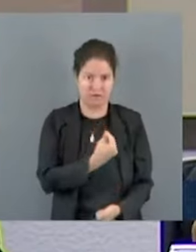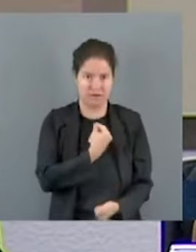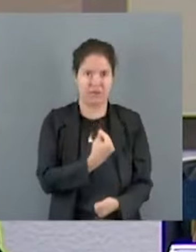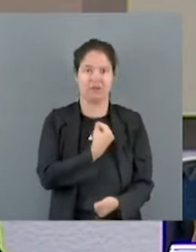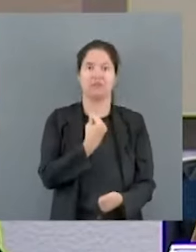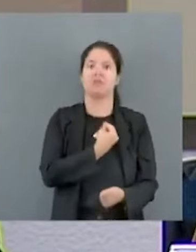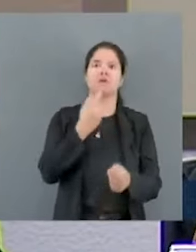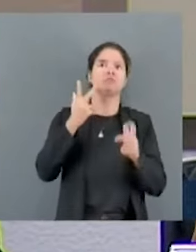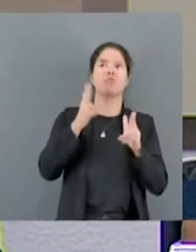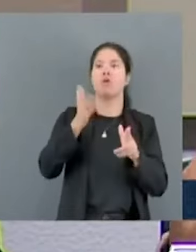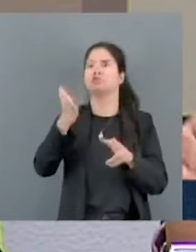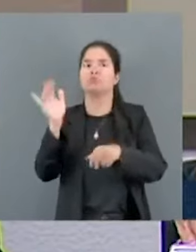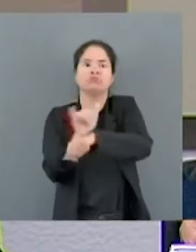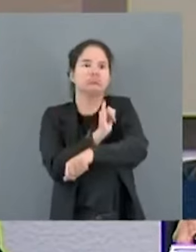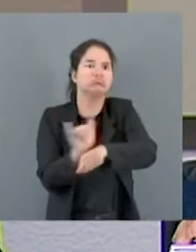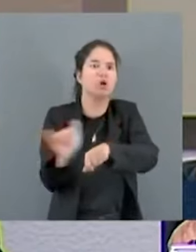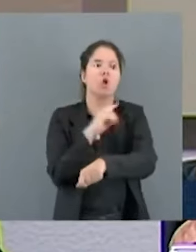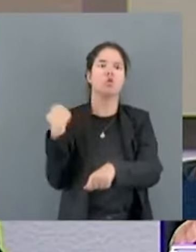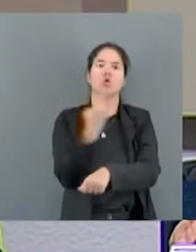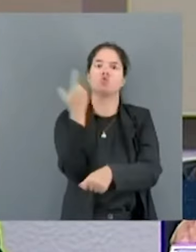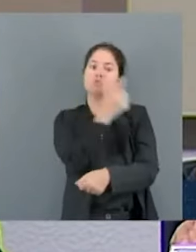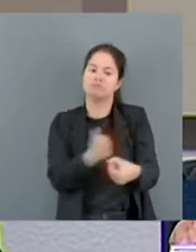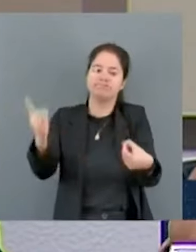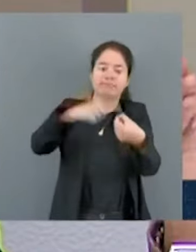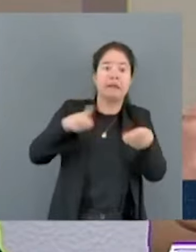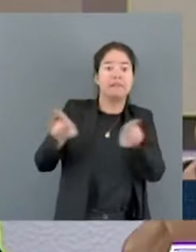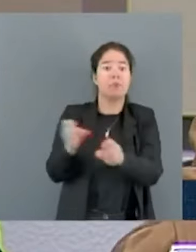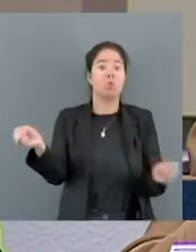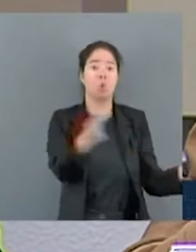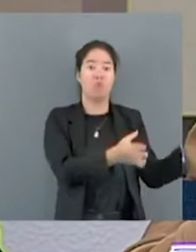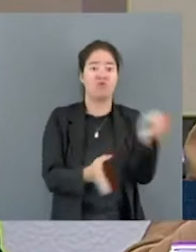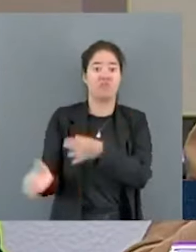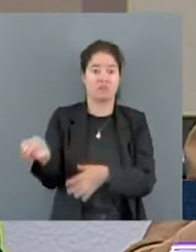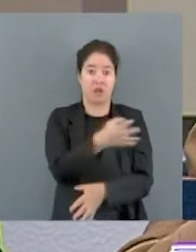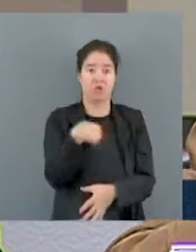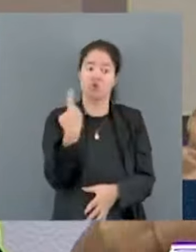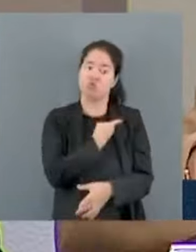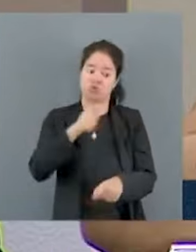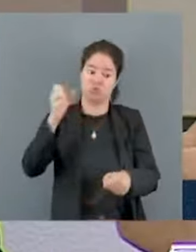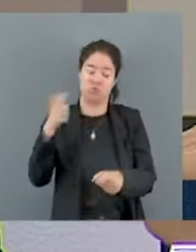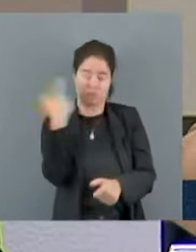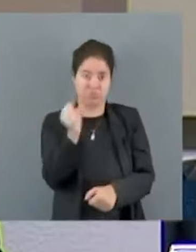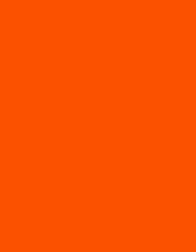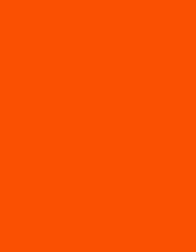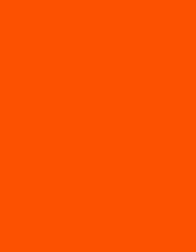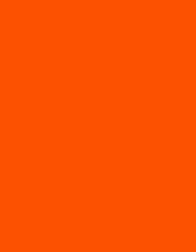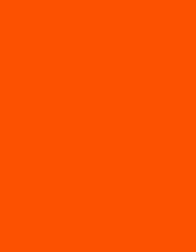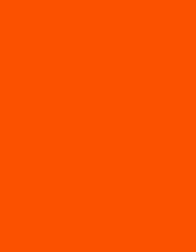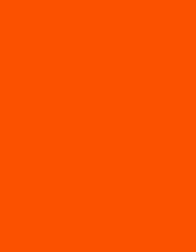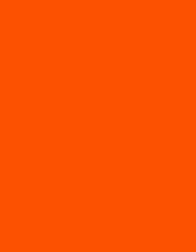várias estratégias que recuperamos e nas inovações que temos feito, como os programas que eu mencionei hoje aqui.